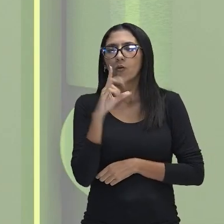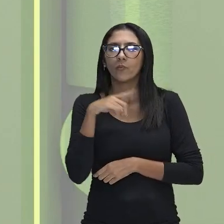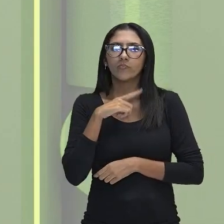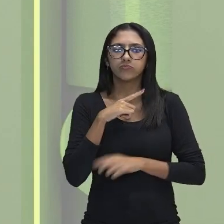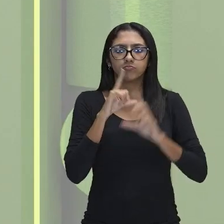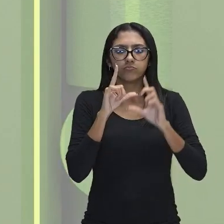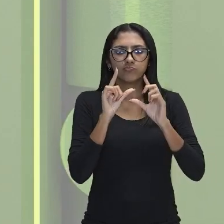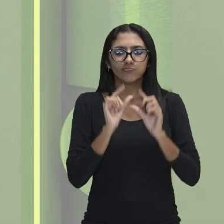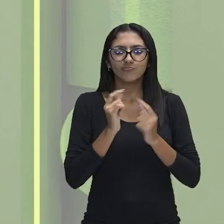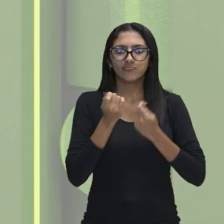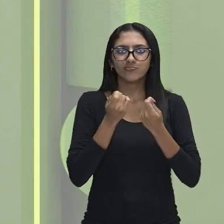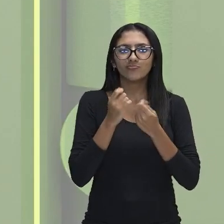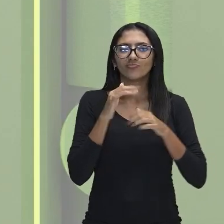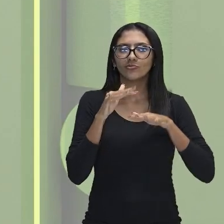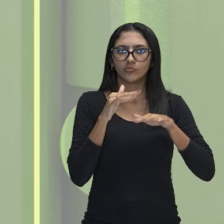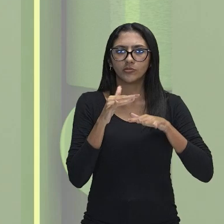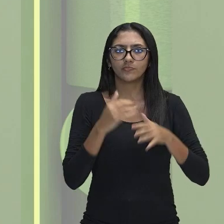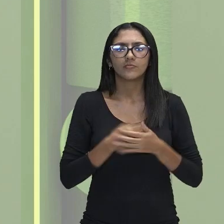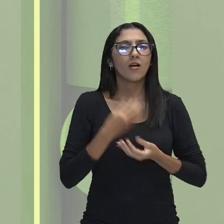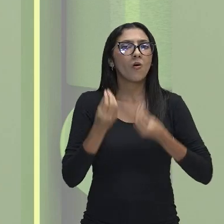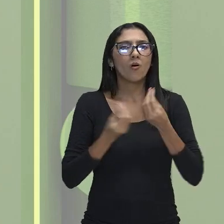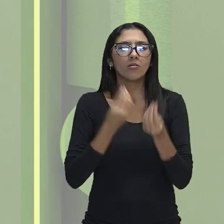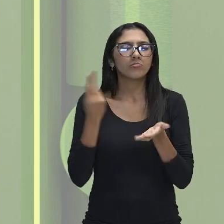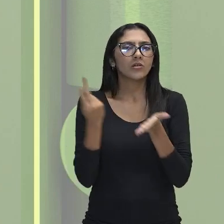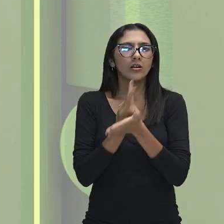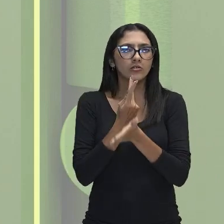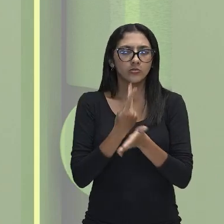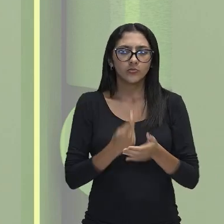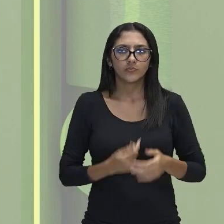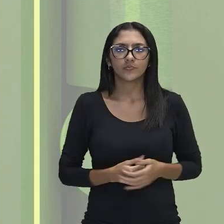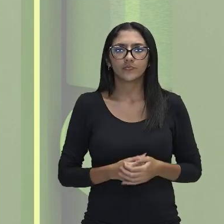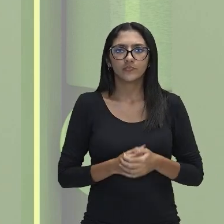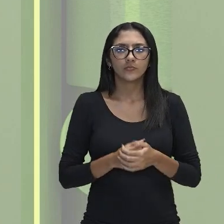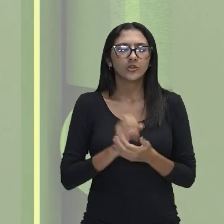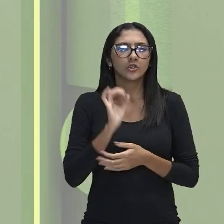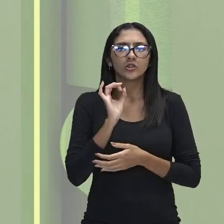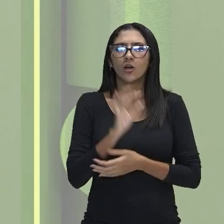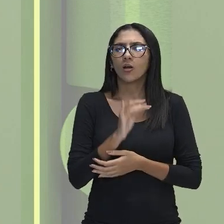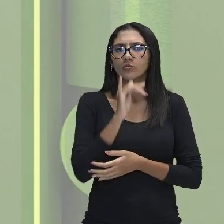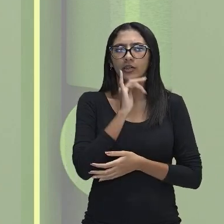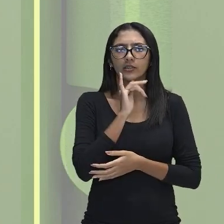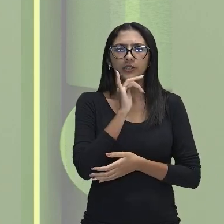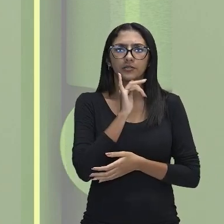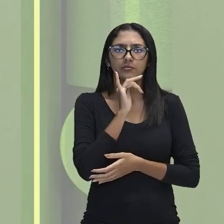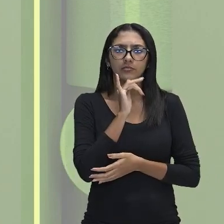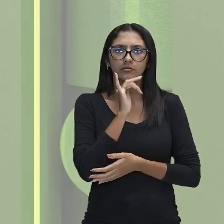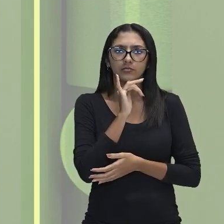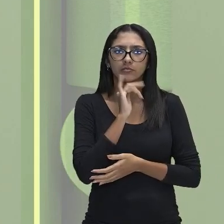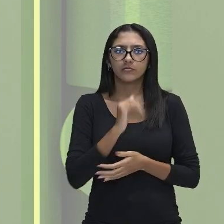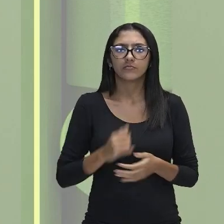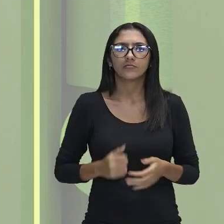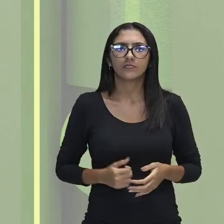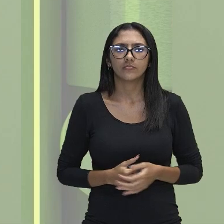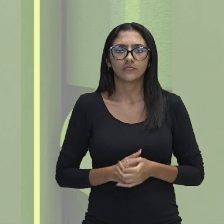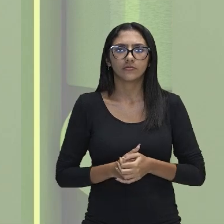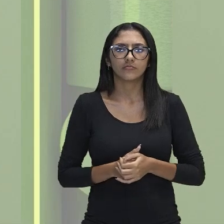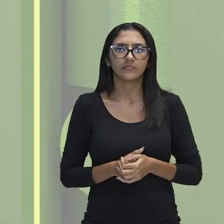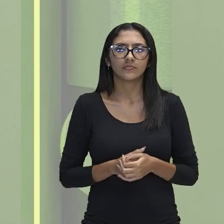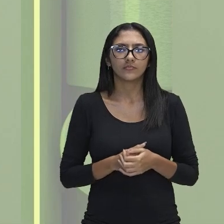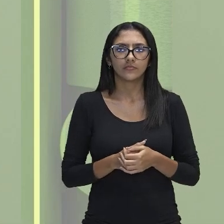para resolver esse problema costuma ser suficiente o quê? A gente consultar também